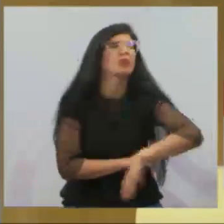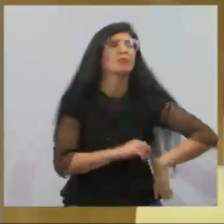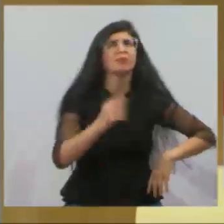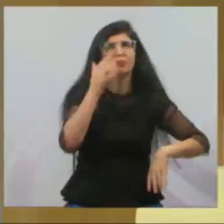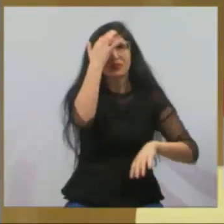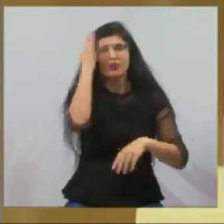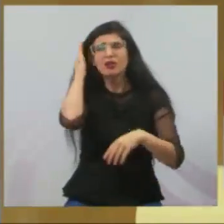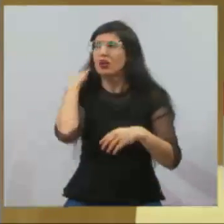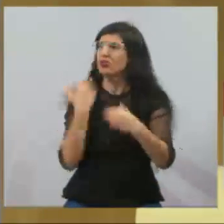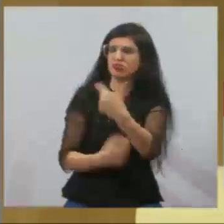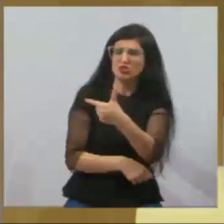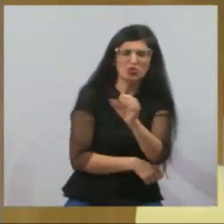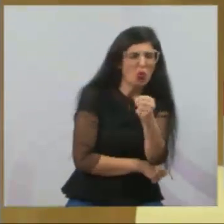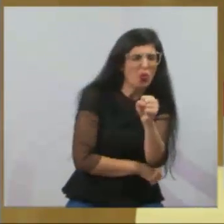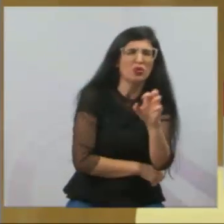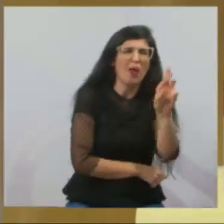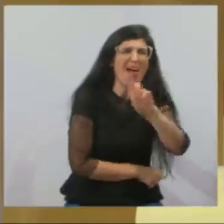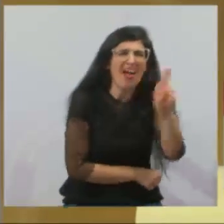de R$ 28